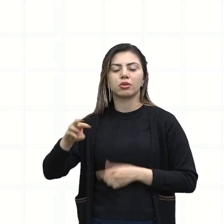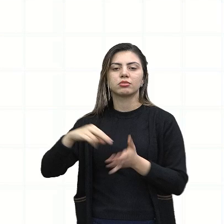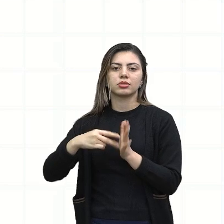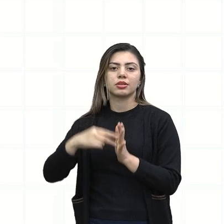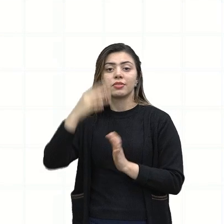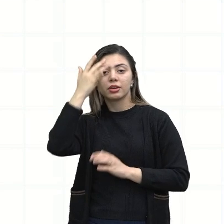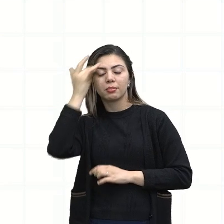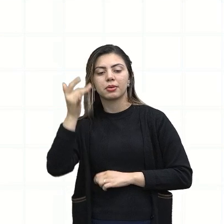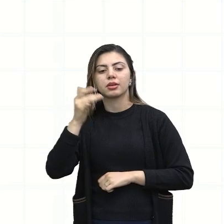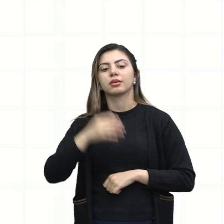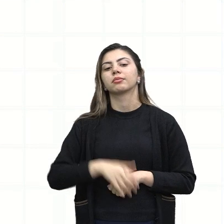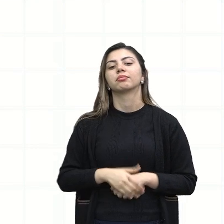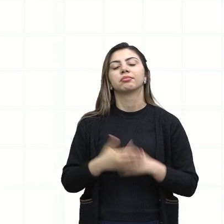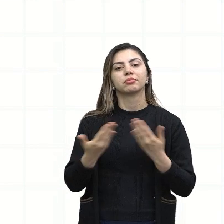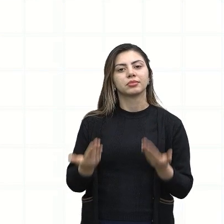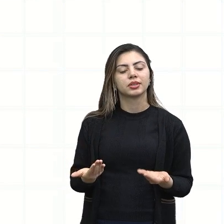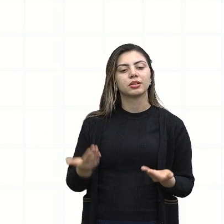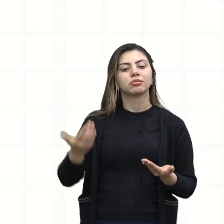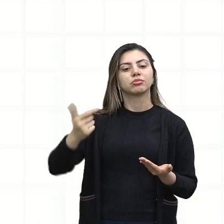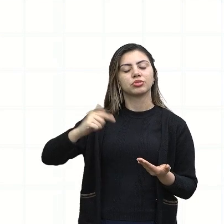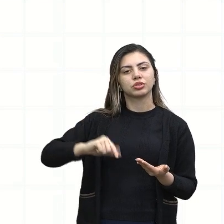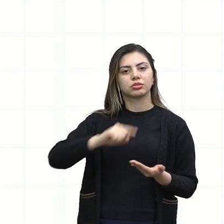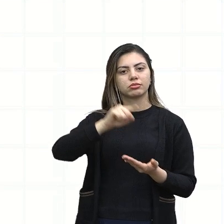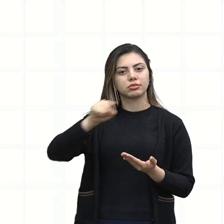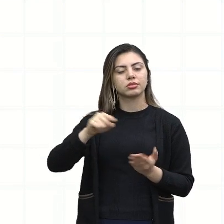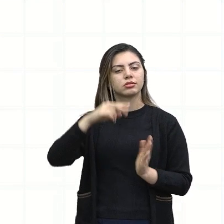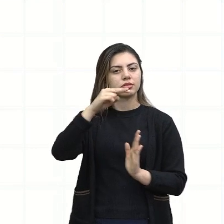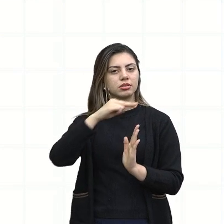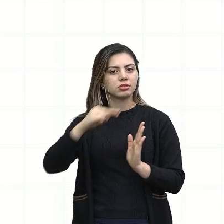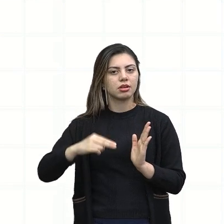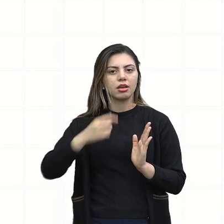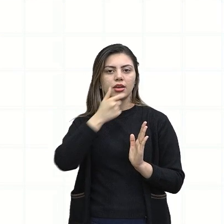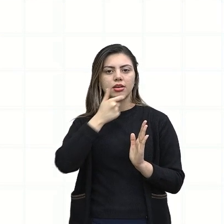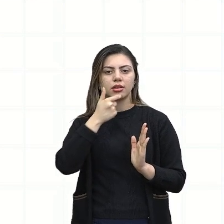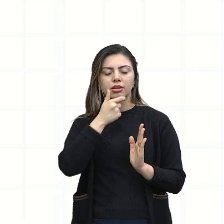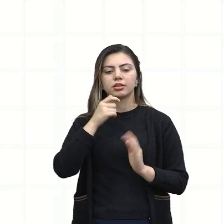amanhã. Então, repita aí. Listen and repeat. Today,